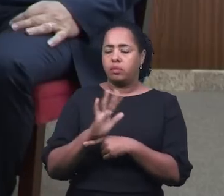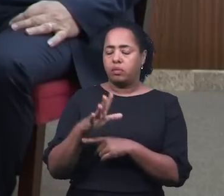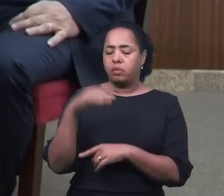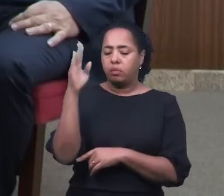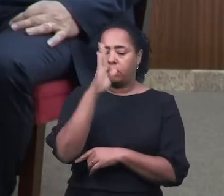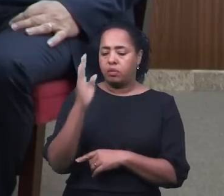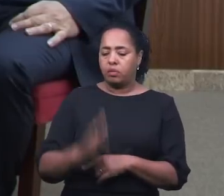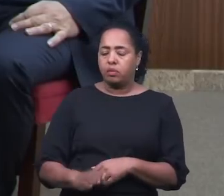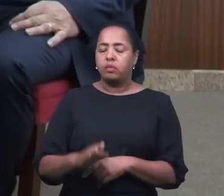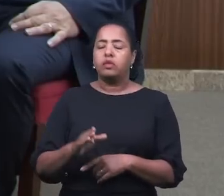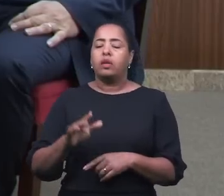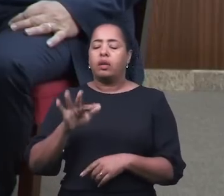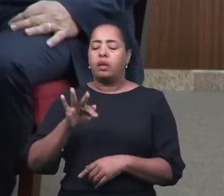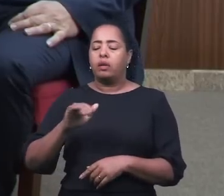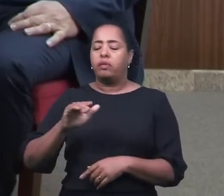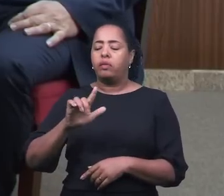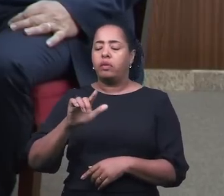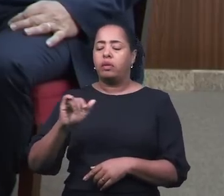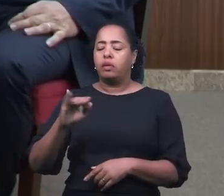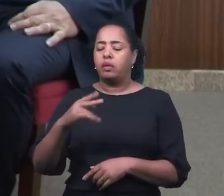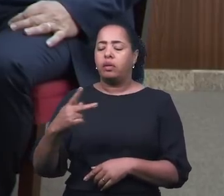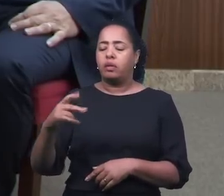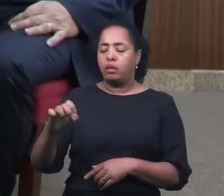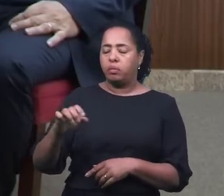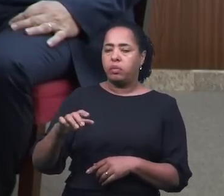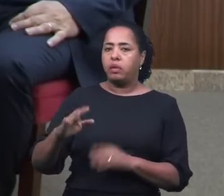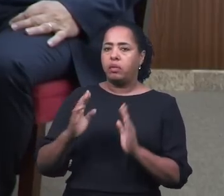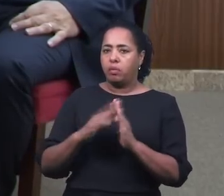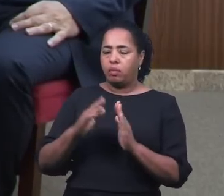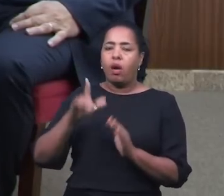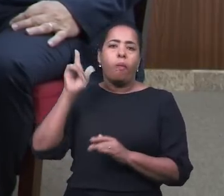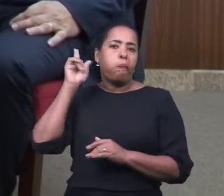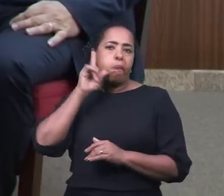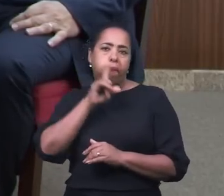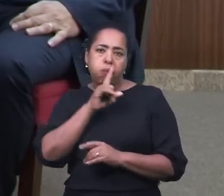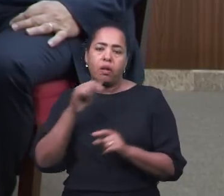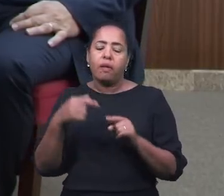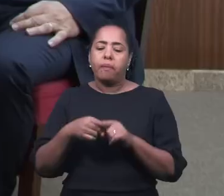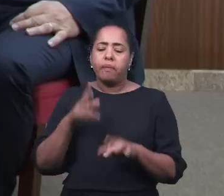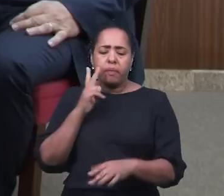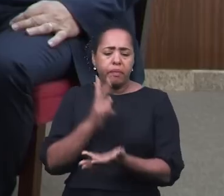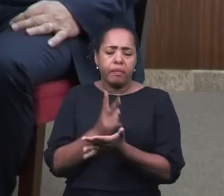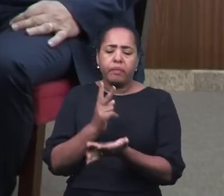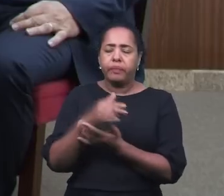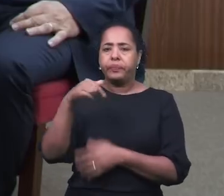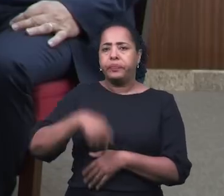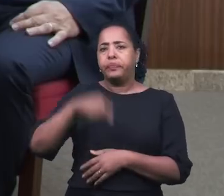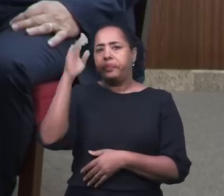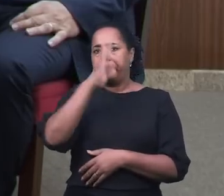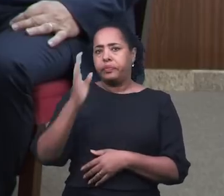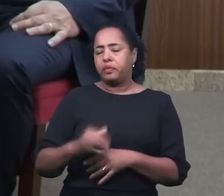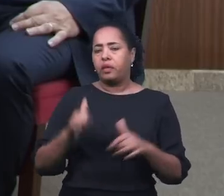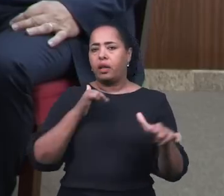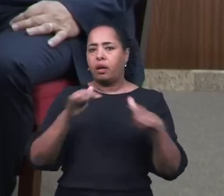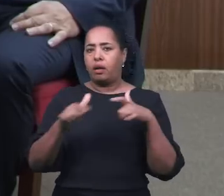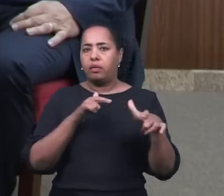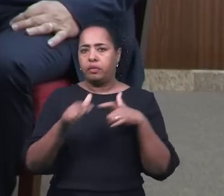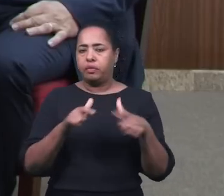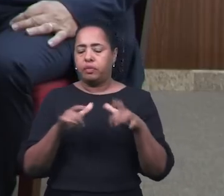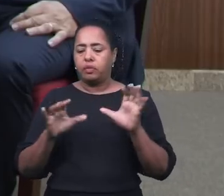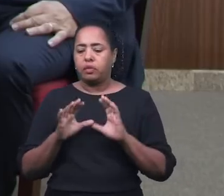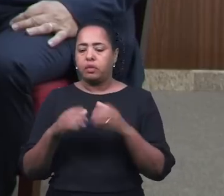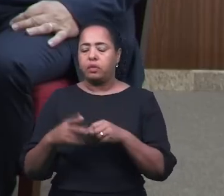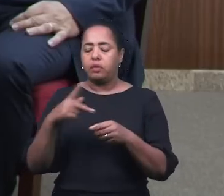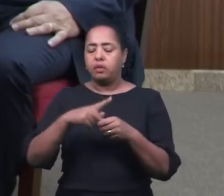Brasil. O jovem Felipe, ele mora nos Estados Unidos, mas está sempre também no Brasil, até em função do trabalho do grupo